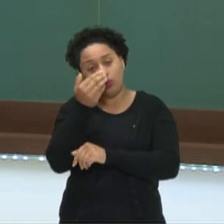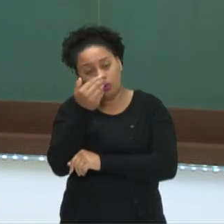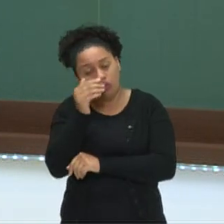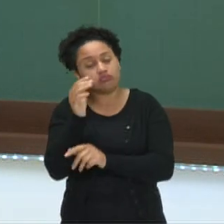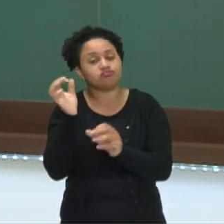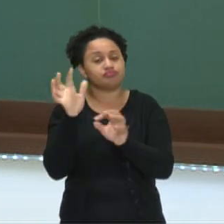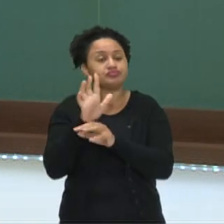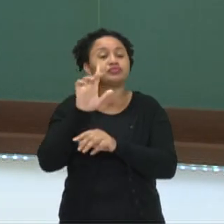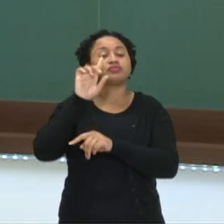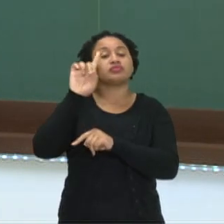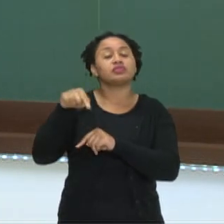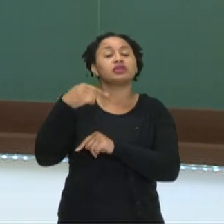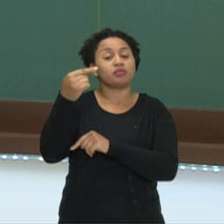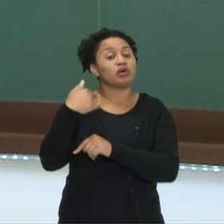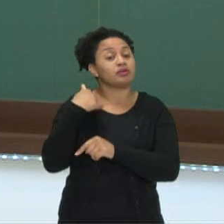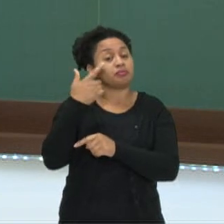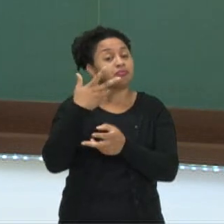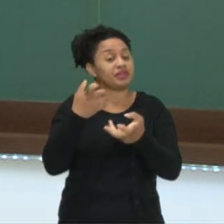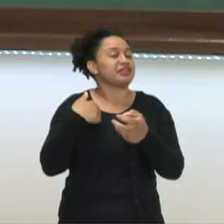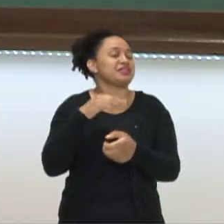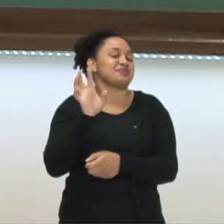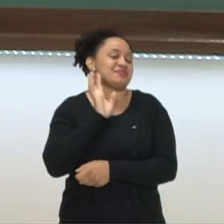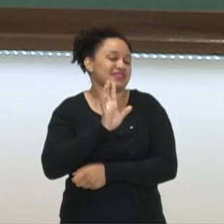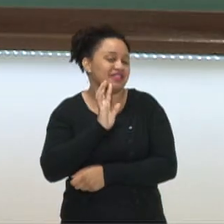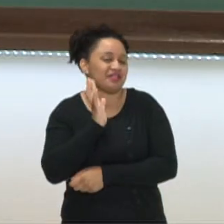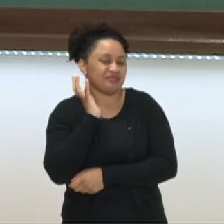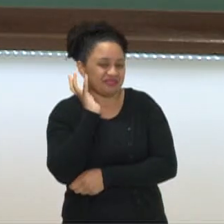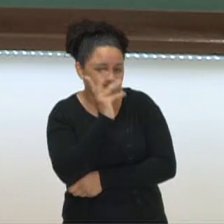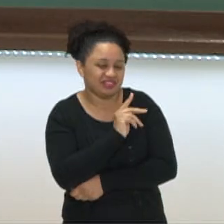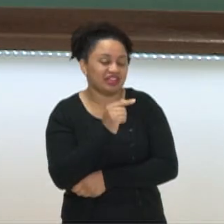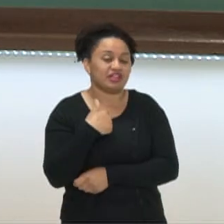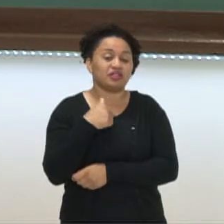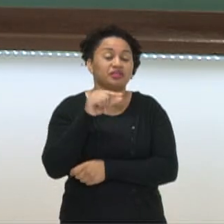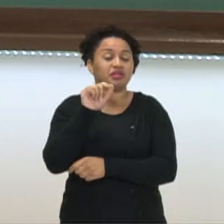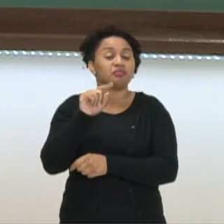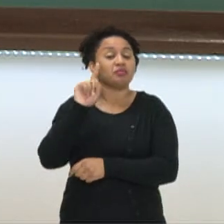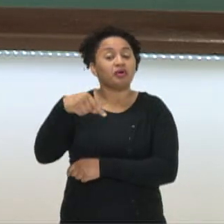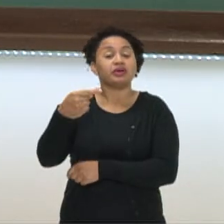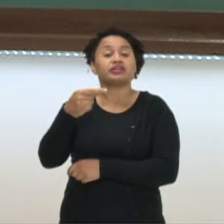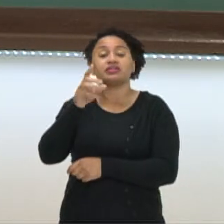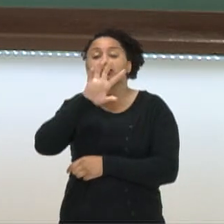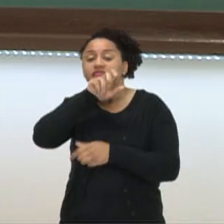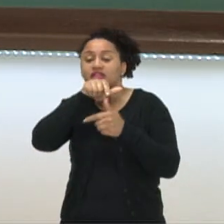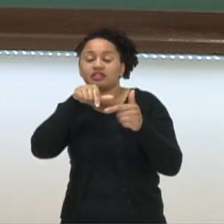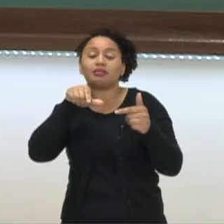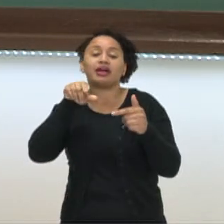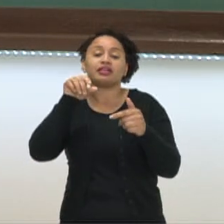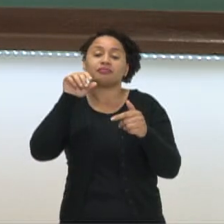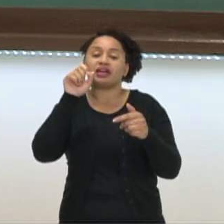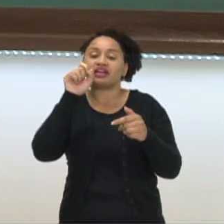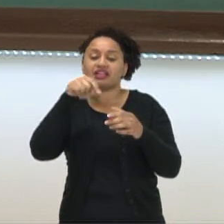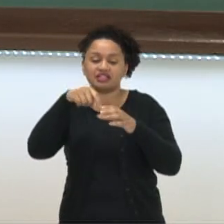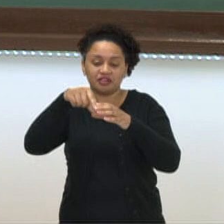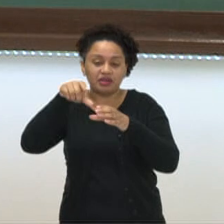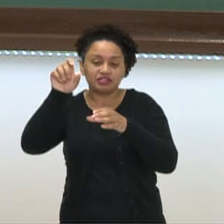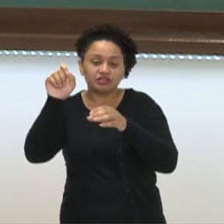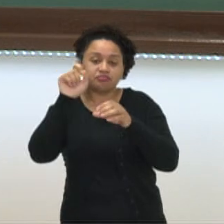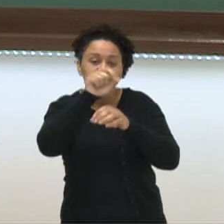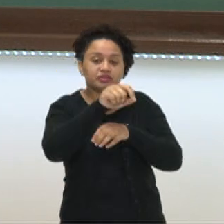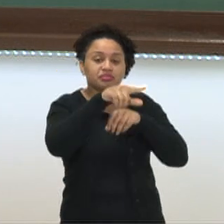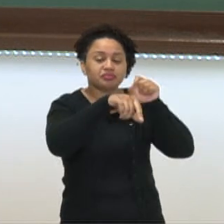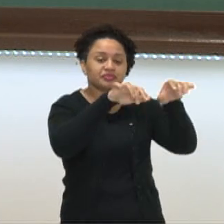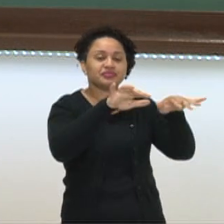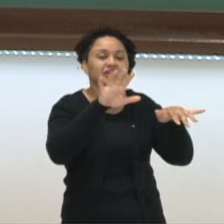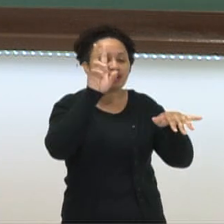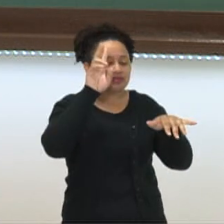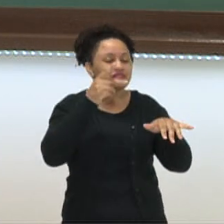dele. Depois, olha que coisa mais linda, eles vão dispersar essas sementes. Lembra do exemplo que eu falei lá? Vai comprar